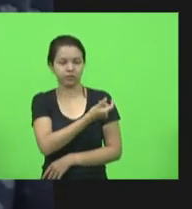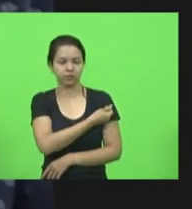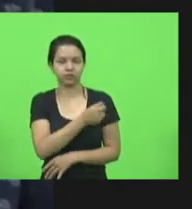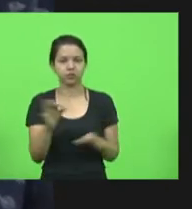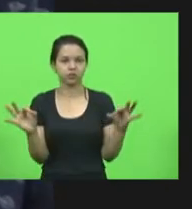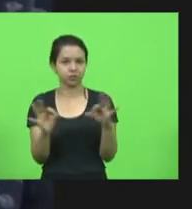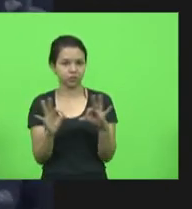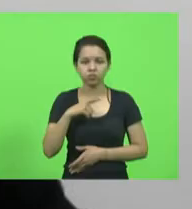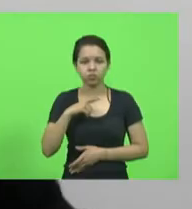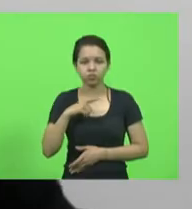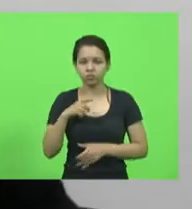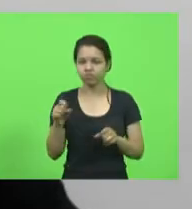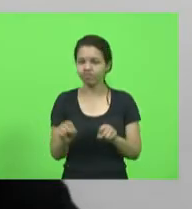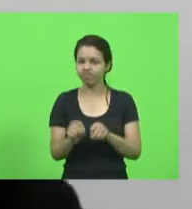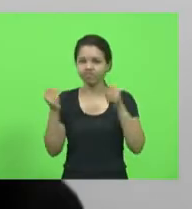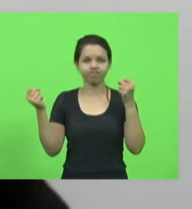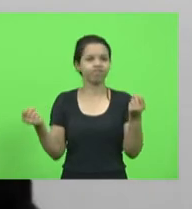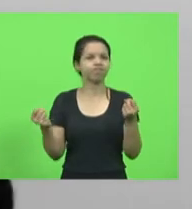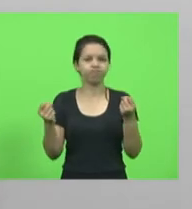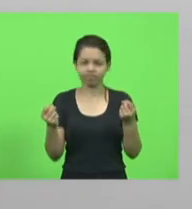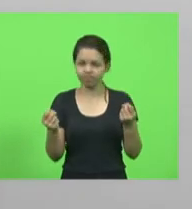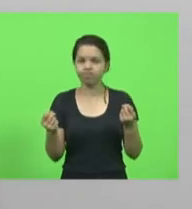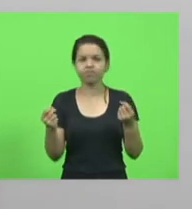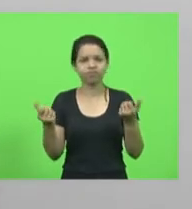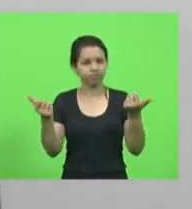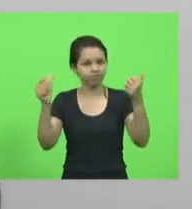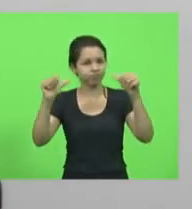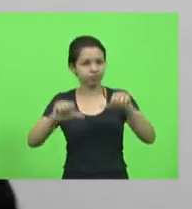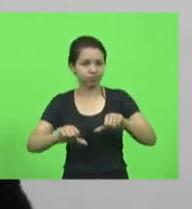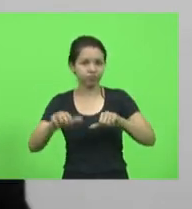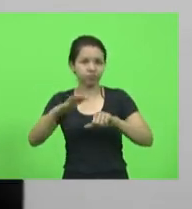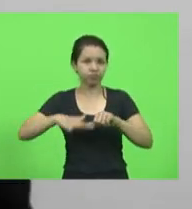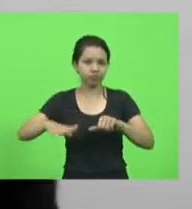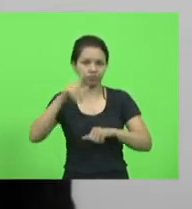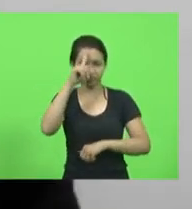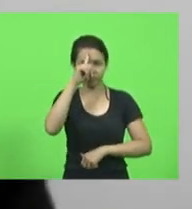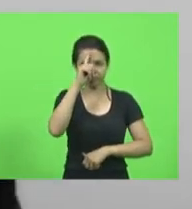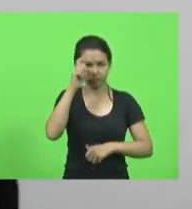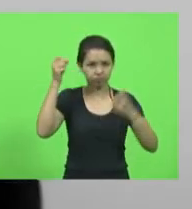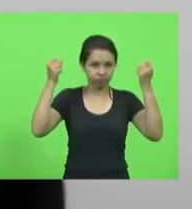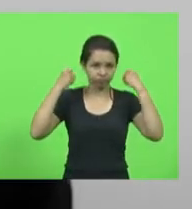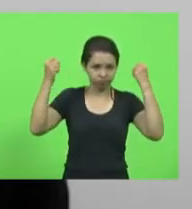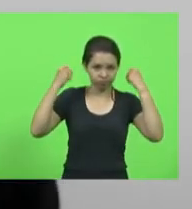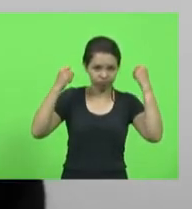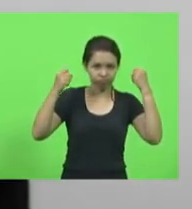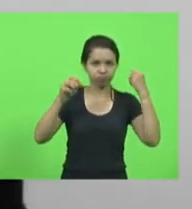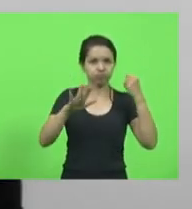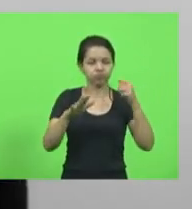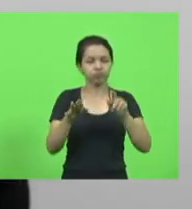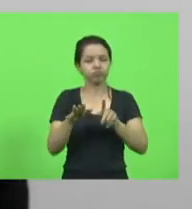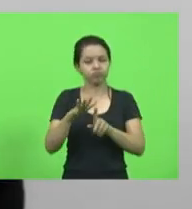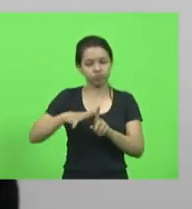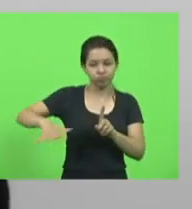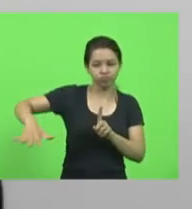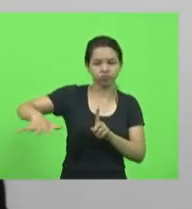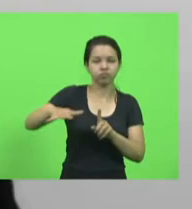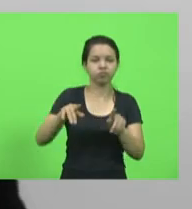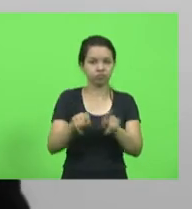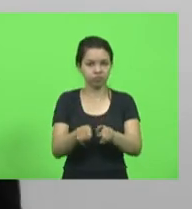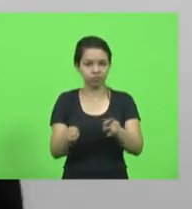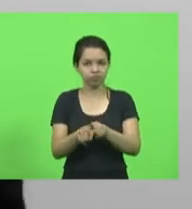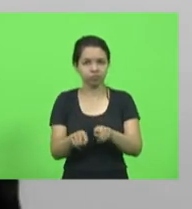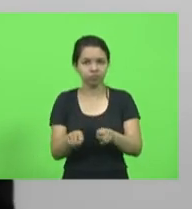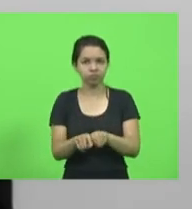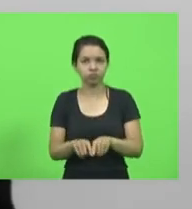vacinação em 2021. O presidente da Comissão de Saúde, deputado Neody Sareta, destacou a importância do governo catarinense não esperar a